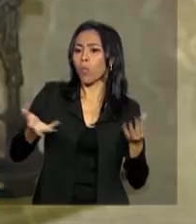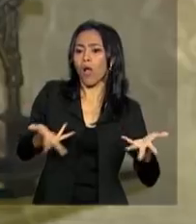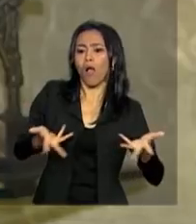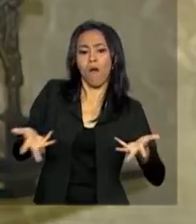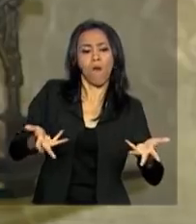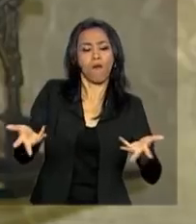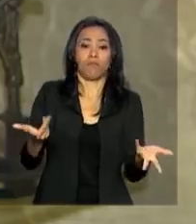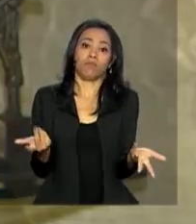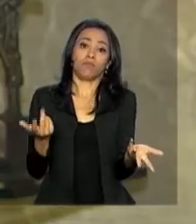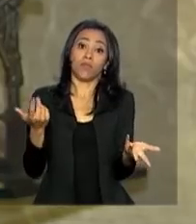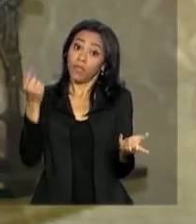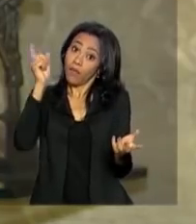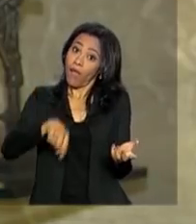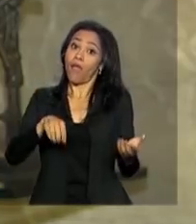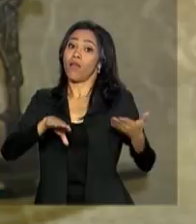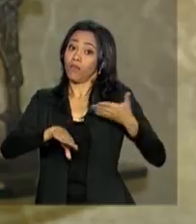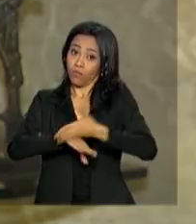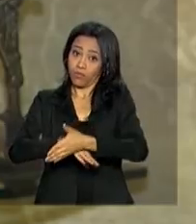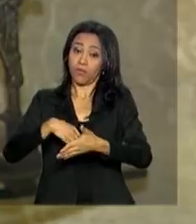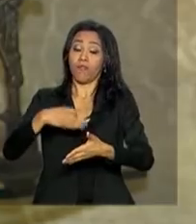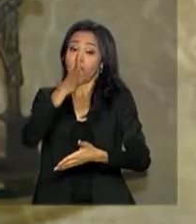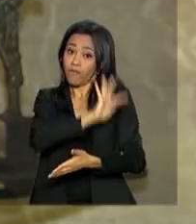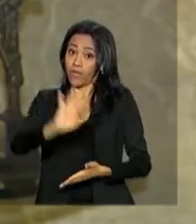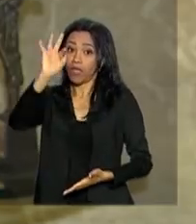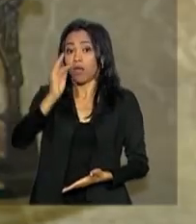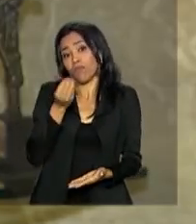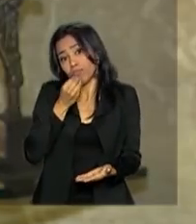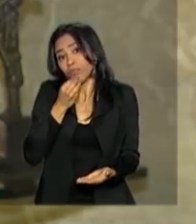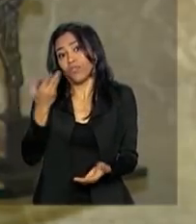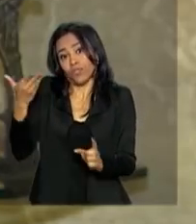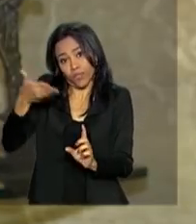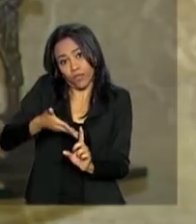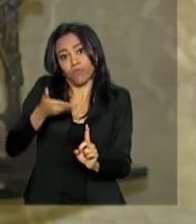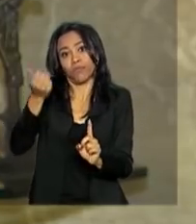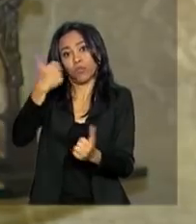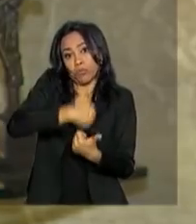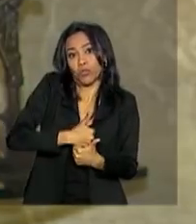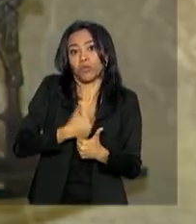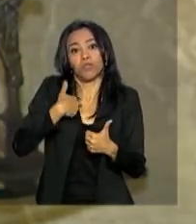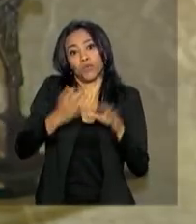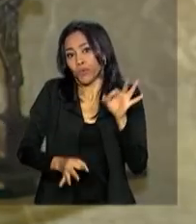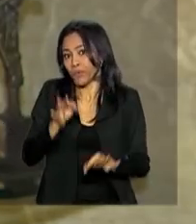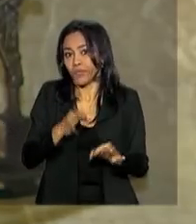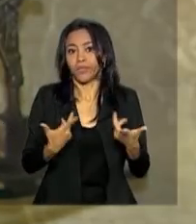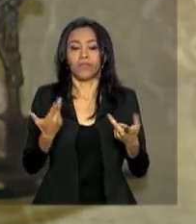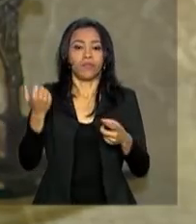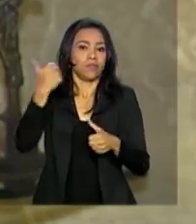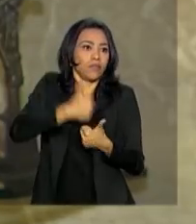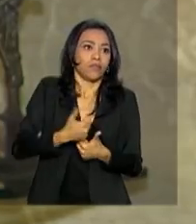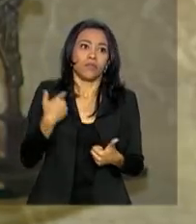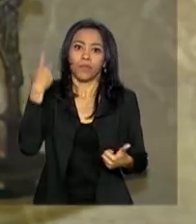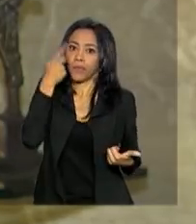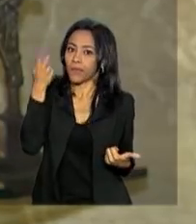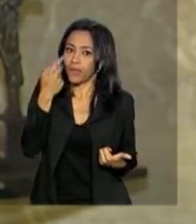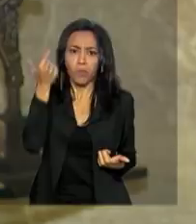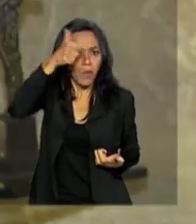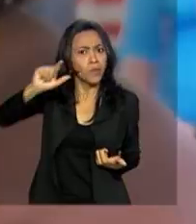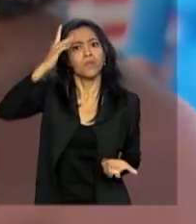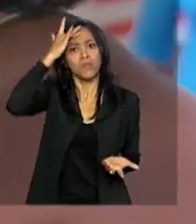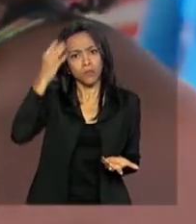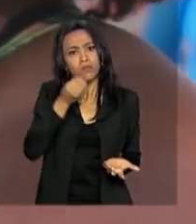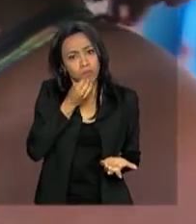agilizar. Então a intervenção é federal. E poderia estar aqui um juiz, um procurador, uma outra